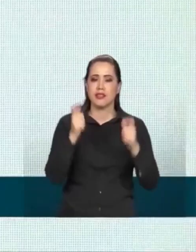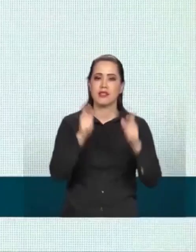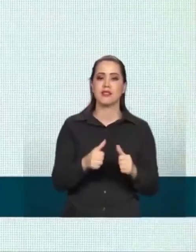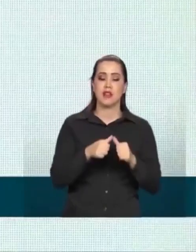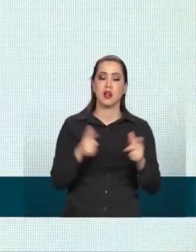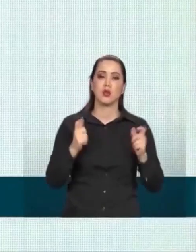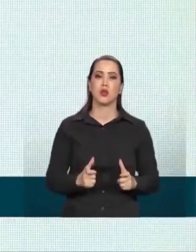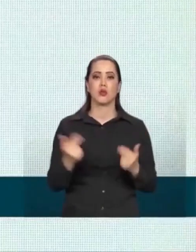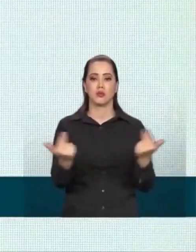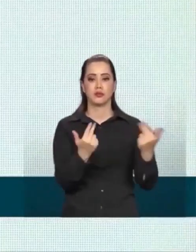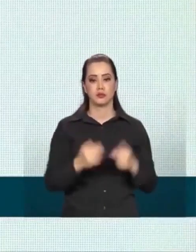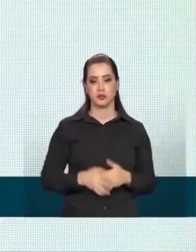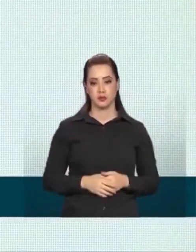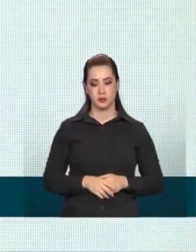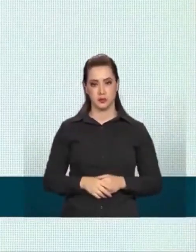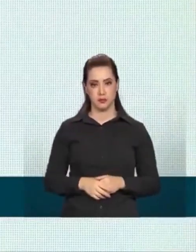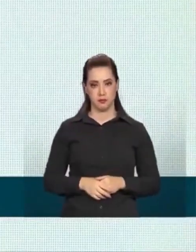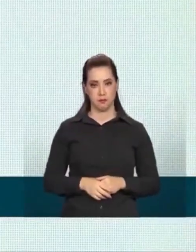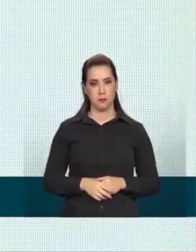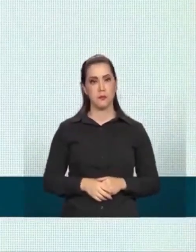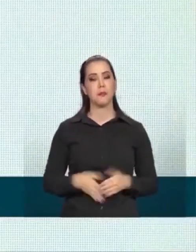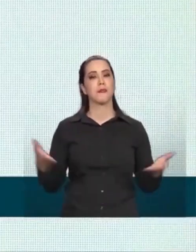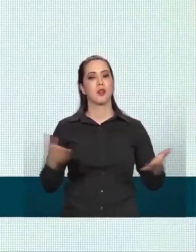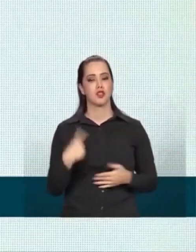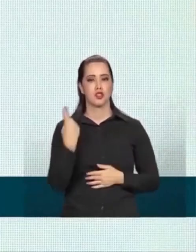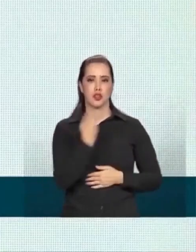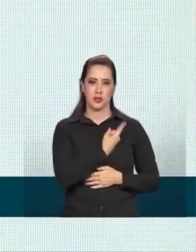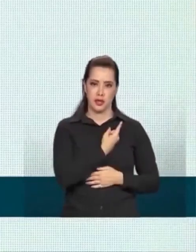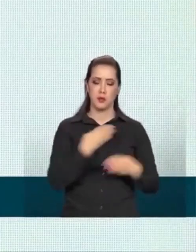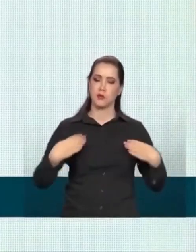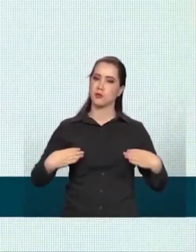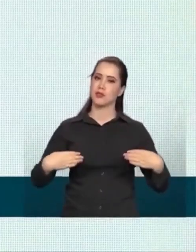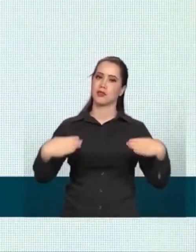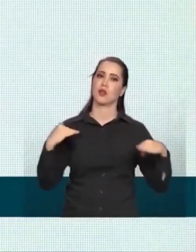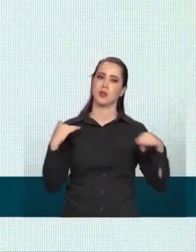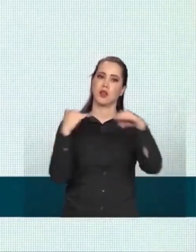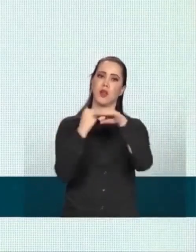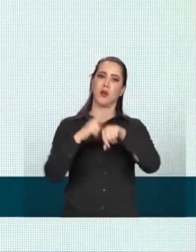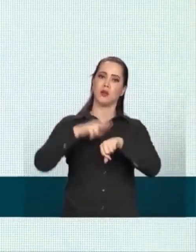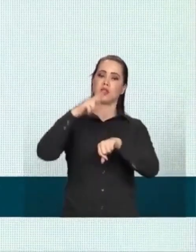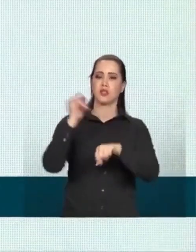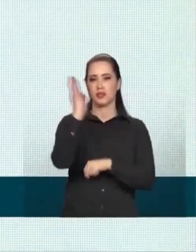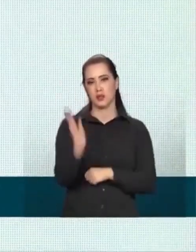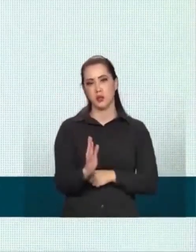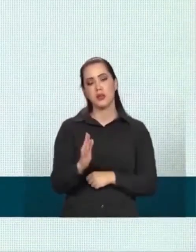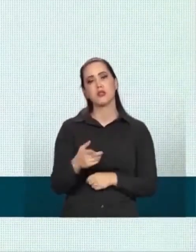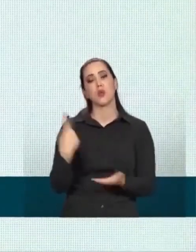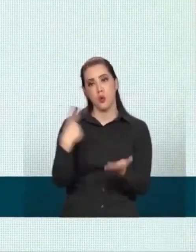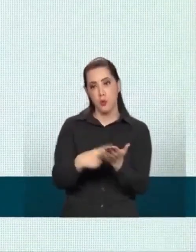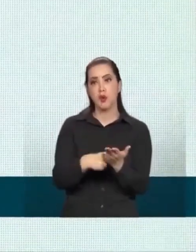desde então tem dado continuidade ao legado deixado Pela irmã como por meio da criação do Instituto